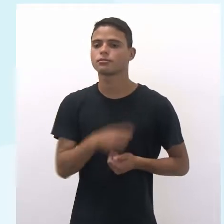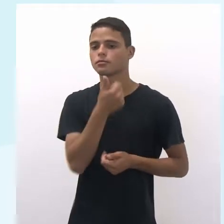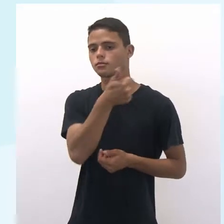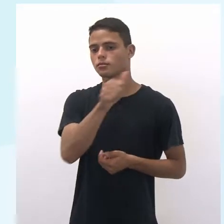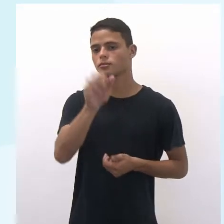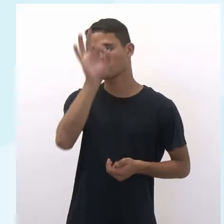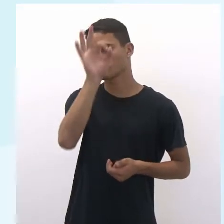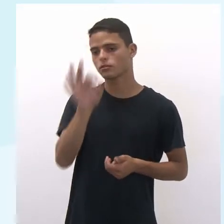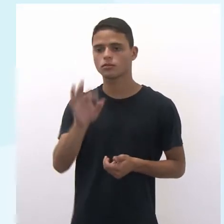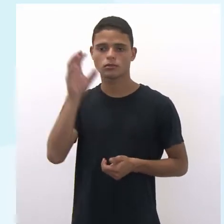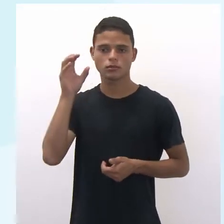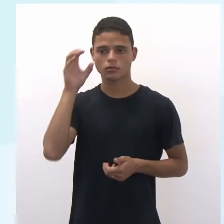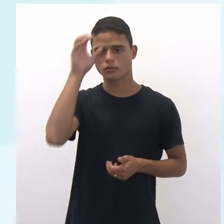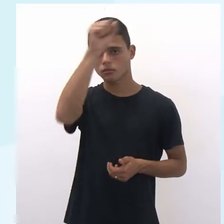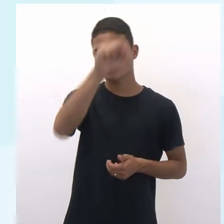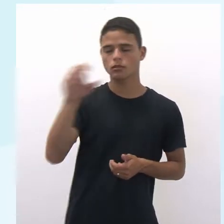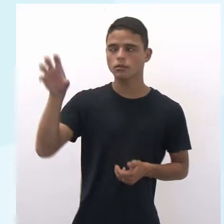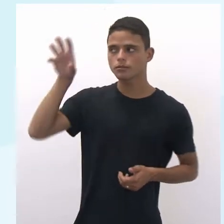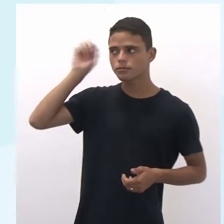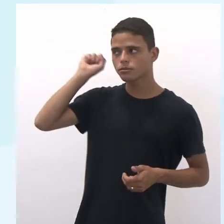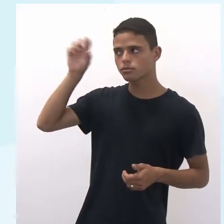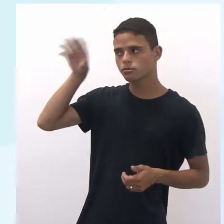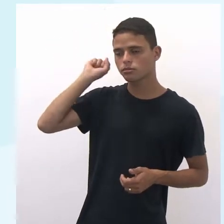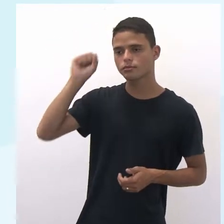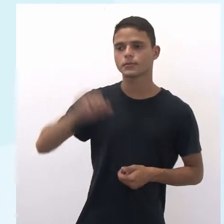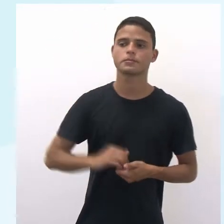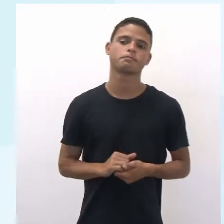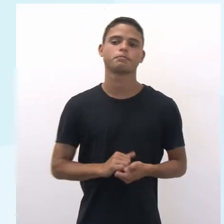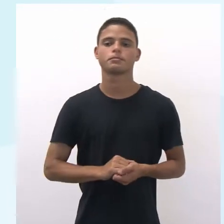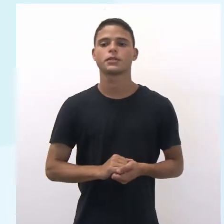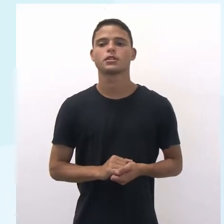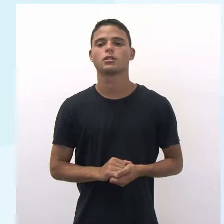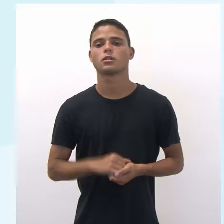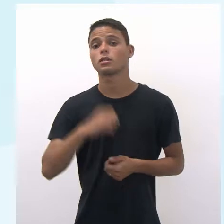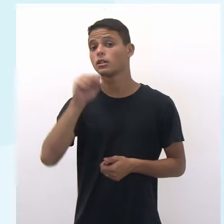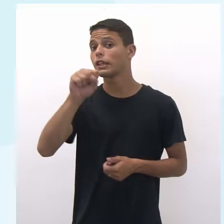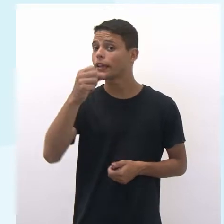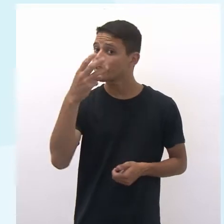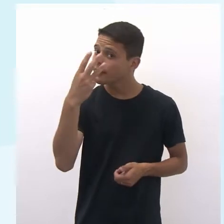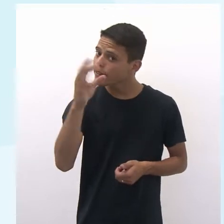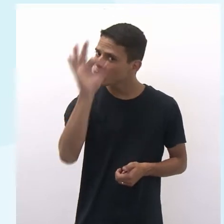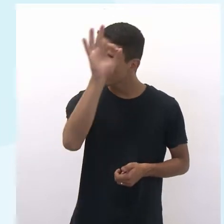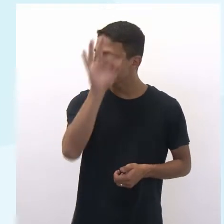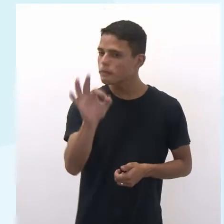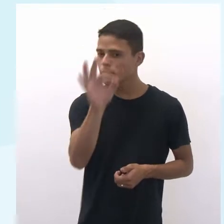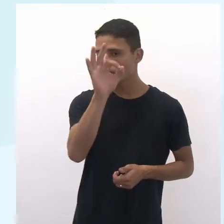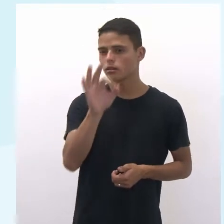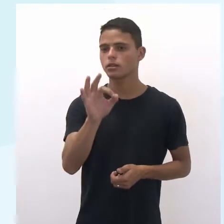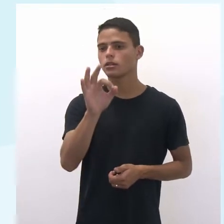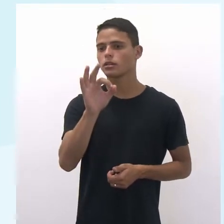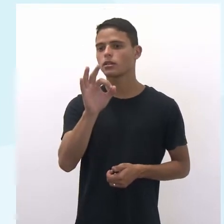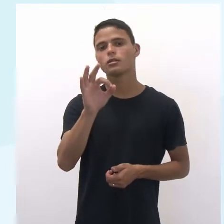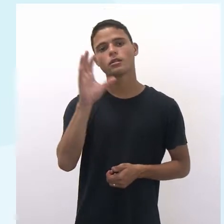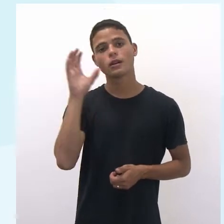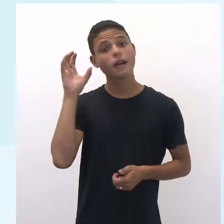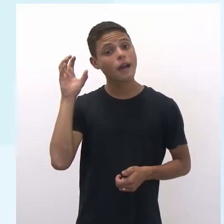11% aprendem por meio da audição, de ouvir. E 83%, né,